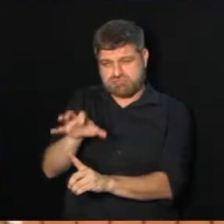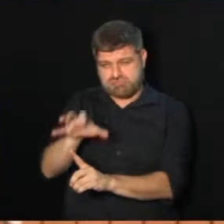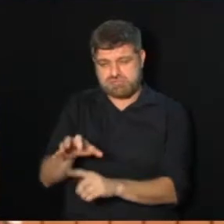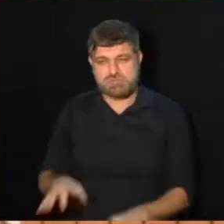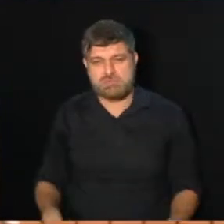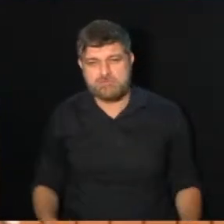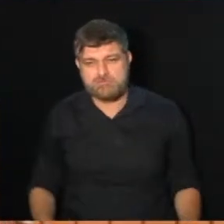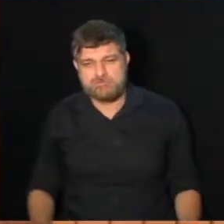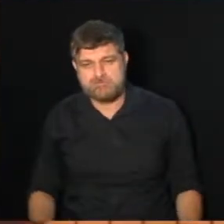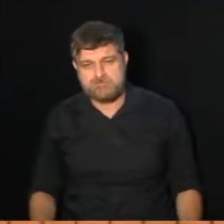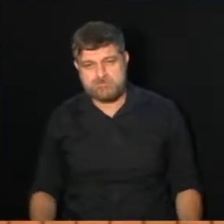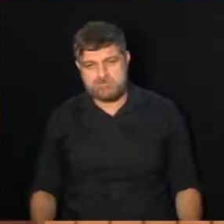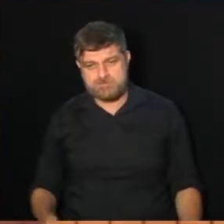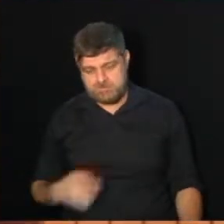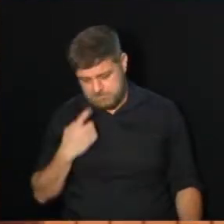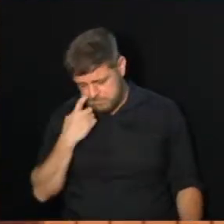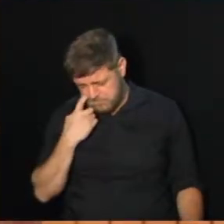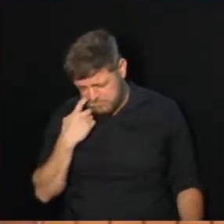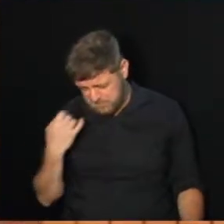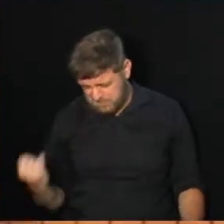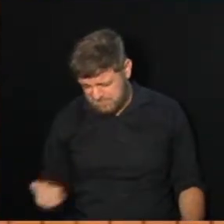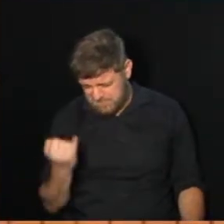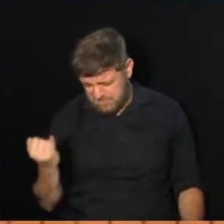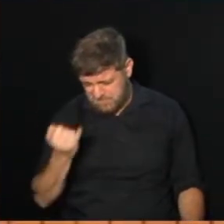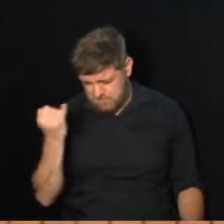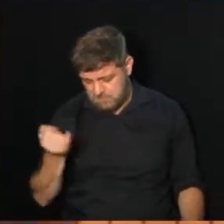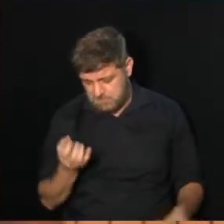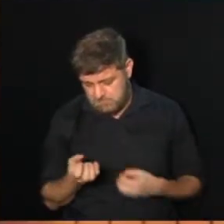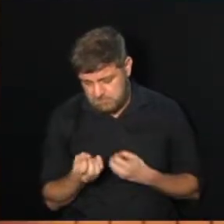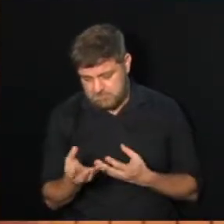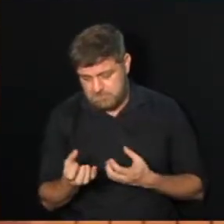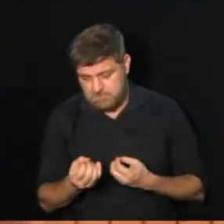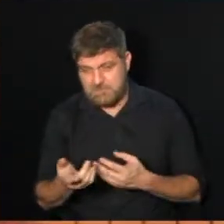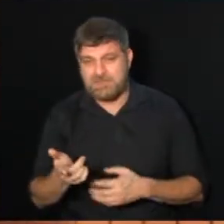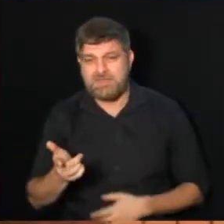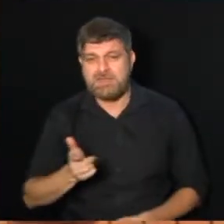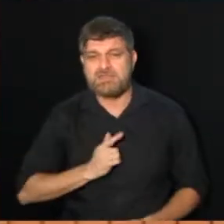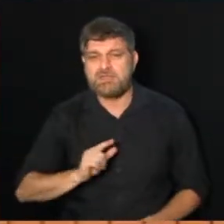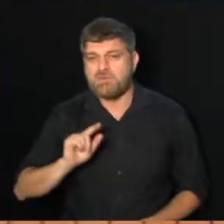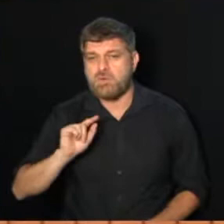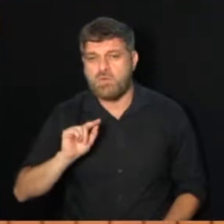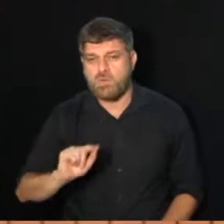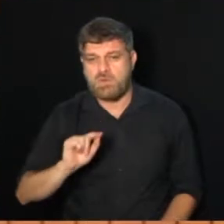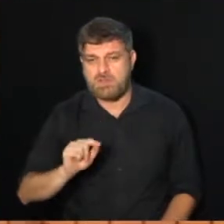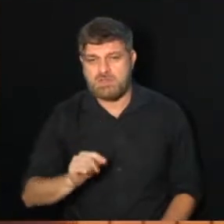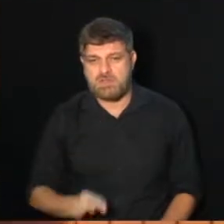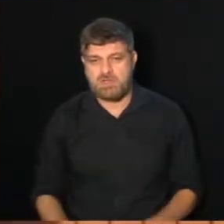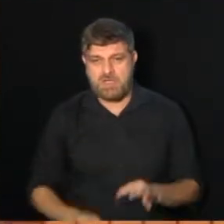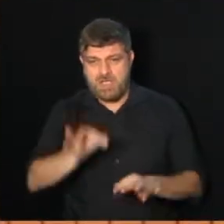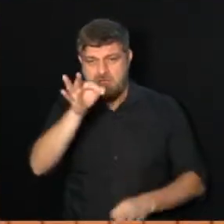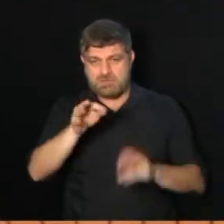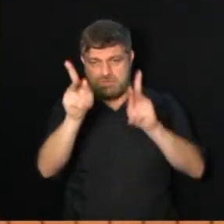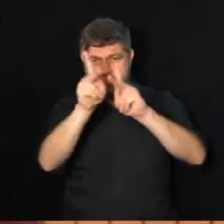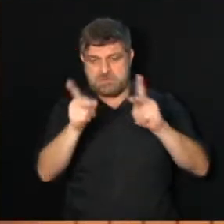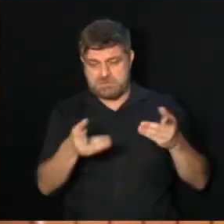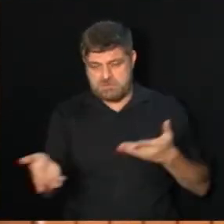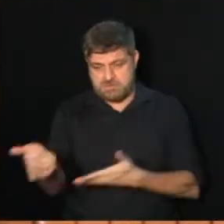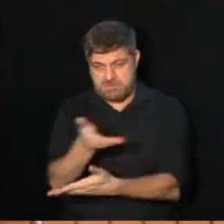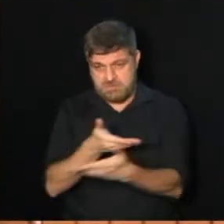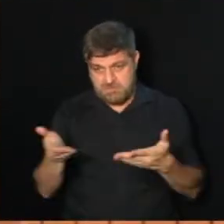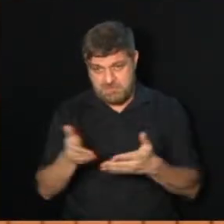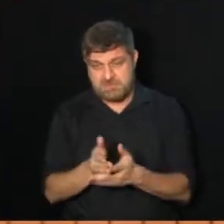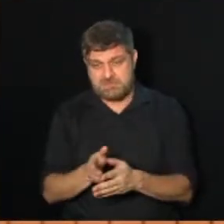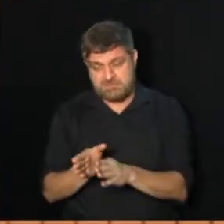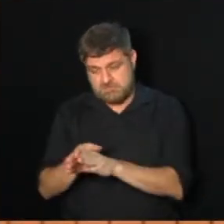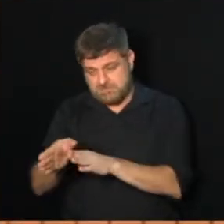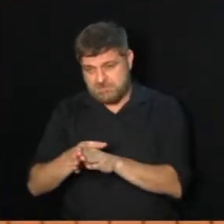Então, é importante deixar pontuado, porque foi dito em algumas falas, A justiça restaurativa traz a comunidade